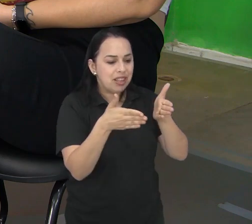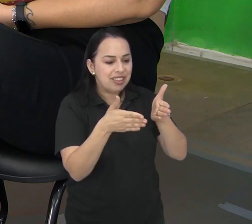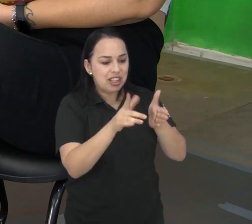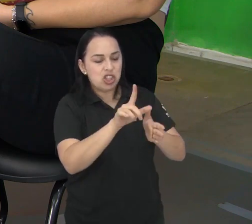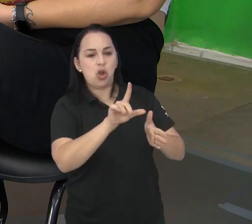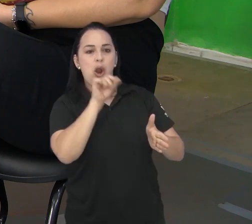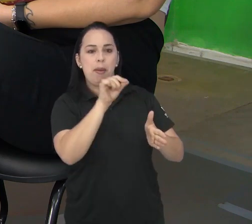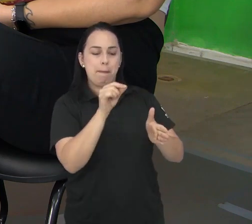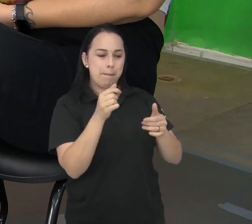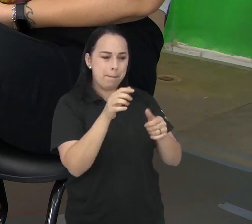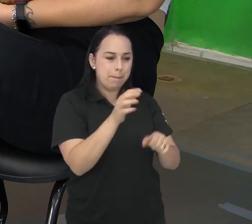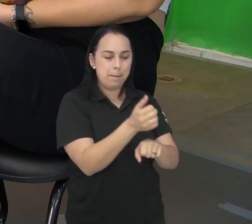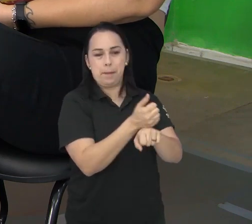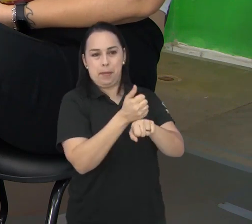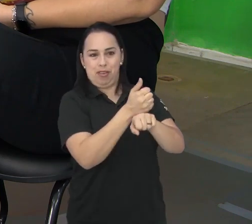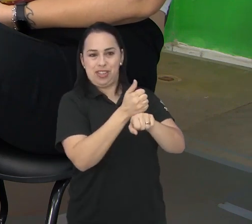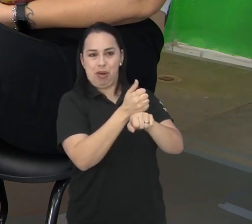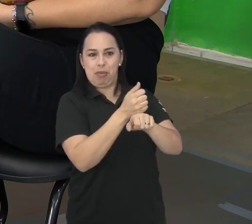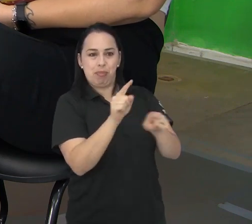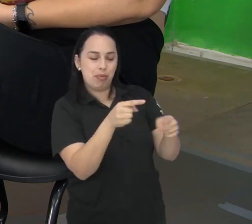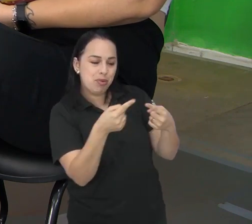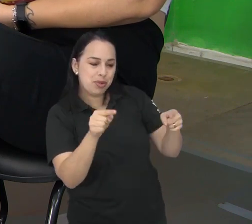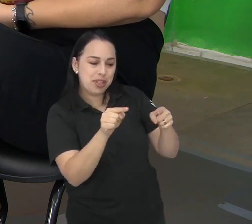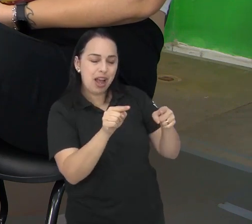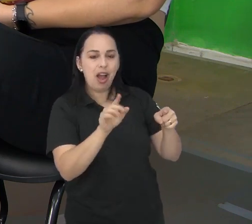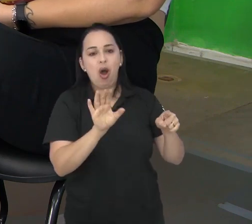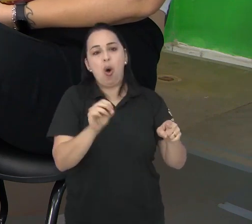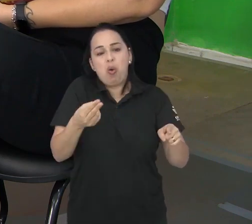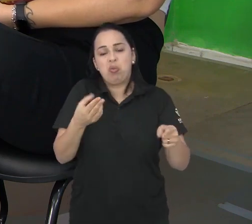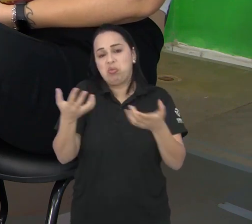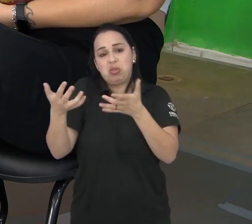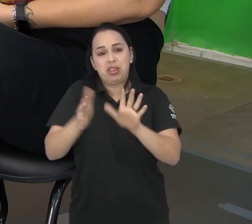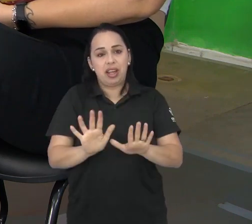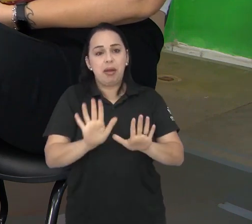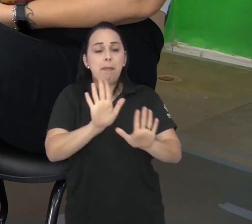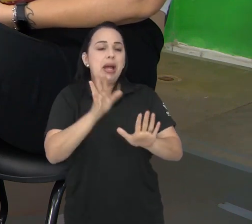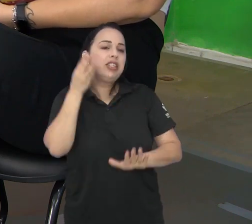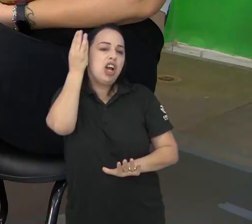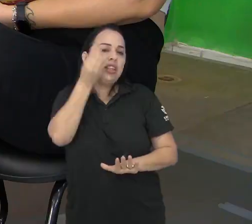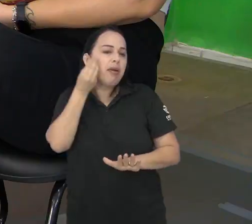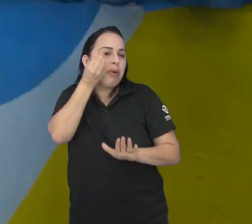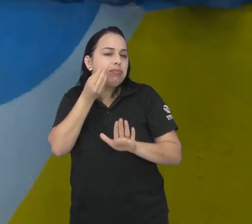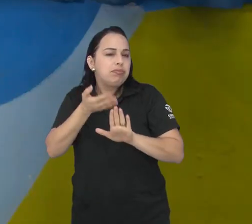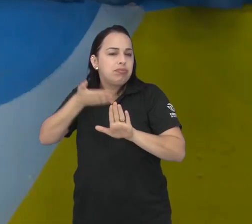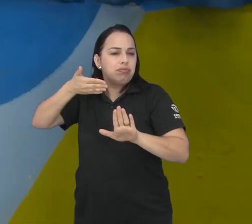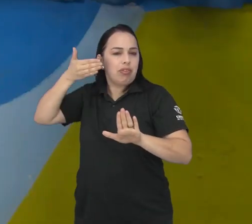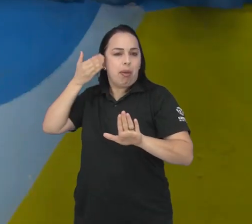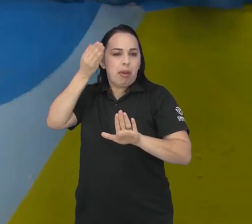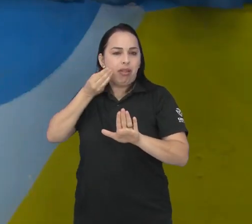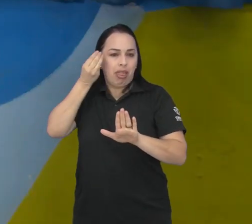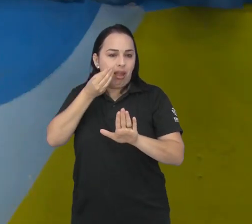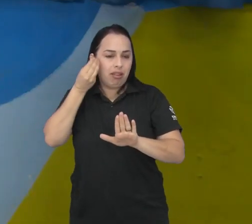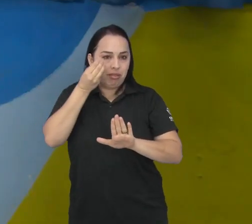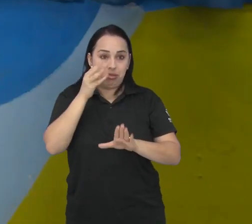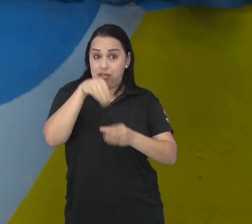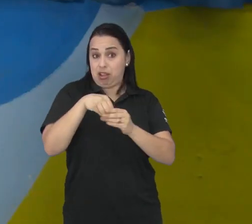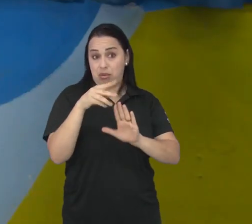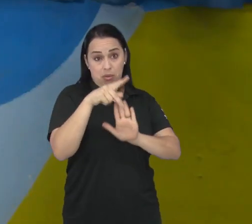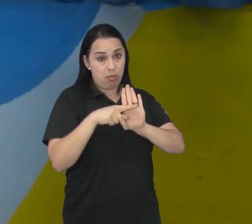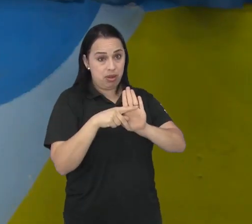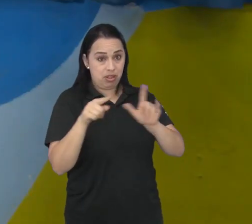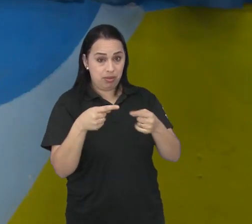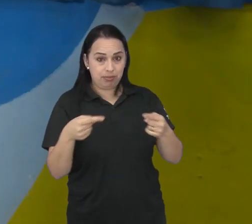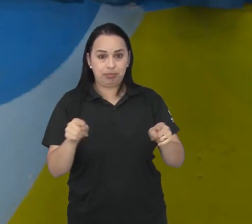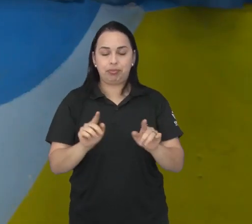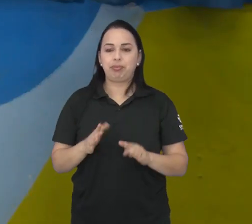Você quer ser músico ou não, ou seguir uma outra profissão, mas ele vai ter toda uma bagagem ali de experiência de vida, né? Dentro de um projeto